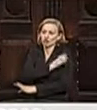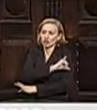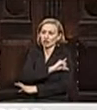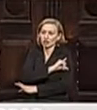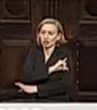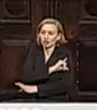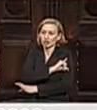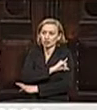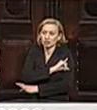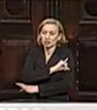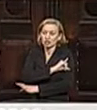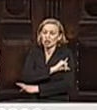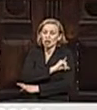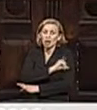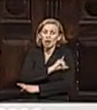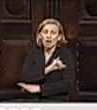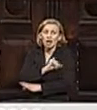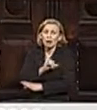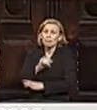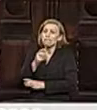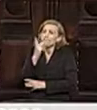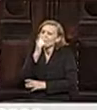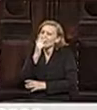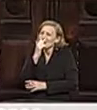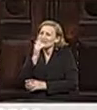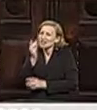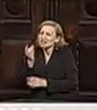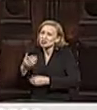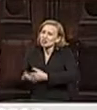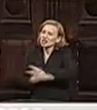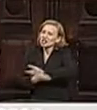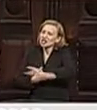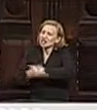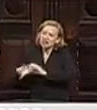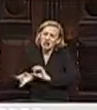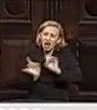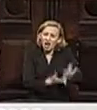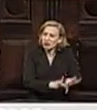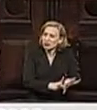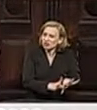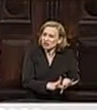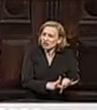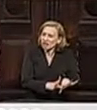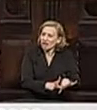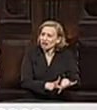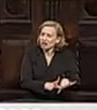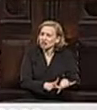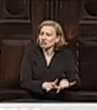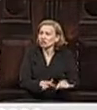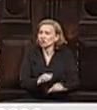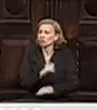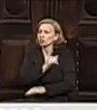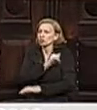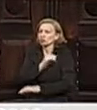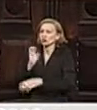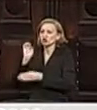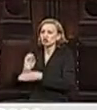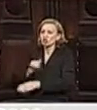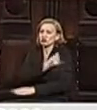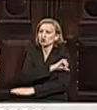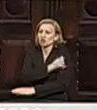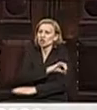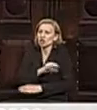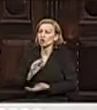um maior abandonado. O estado do Rio de Janeiro não tem, por parte do governo do senhor Michel